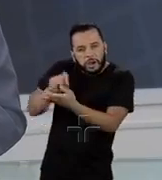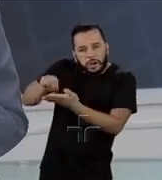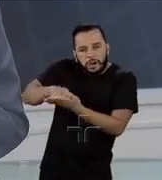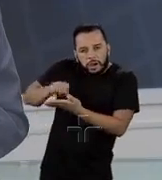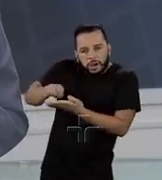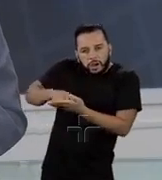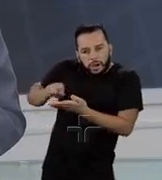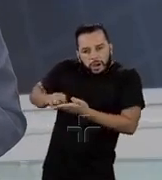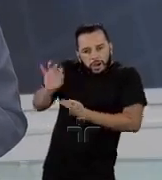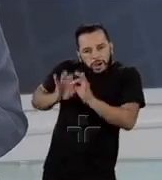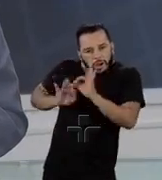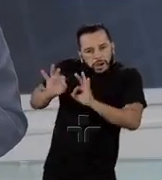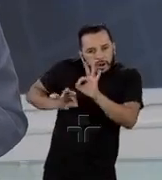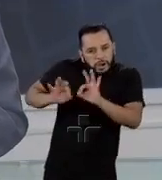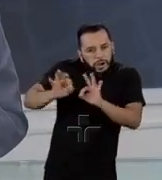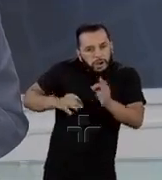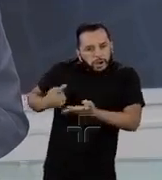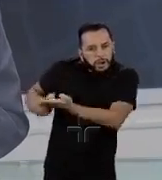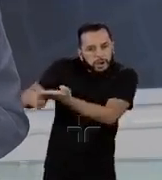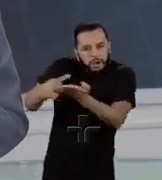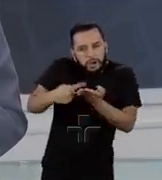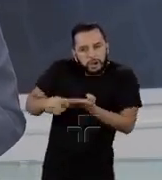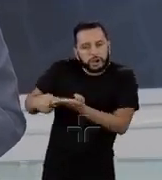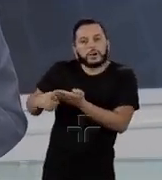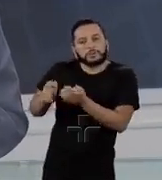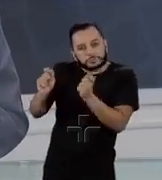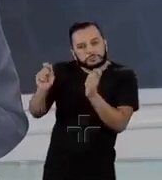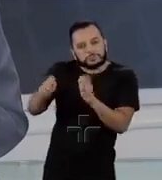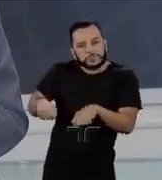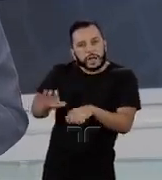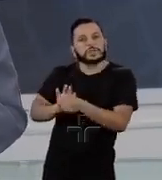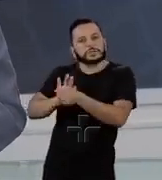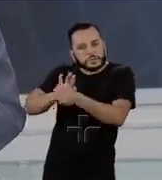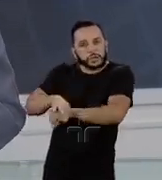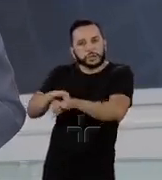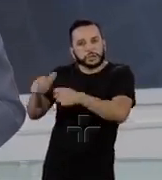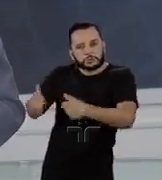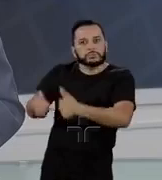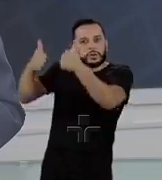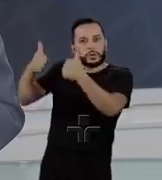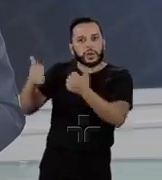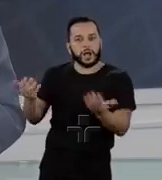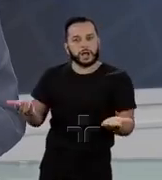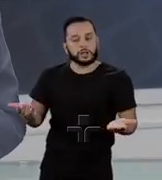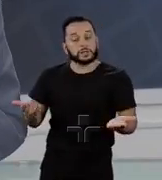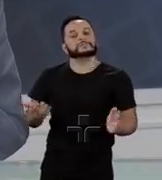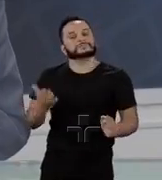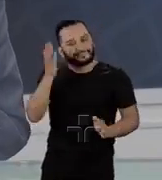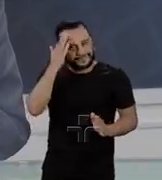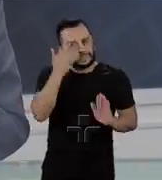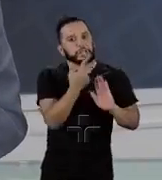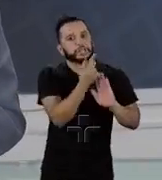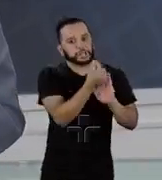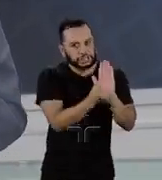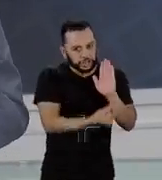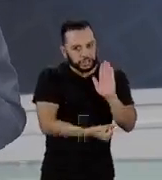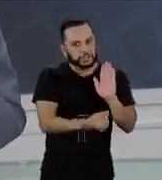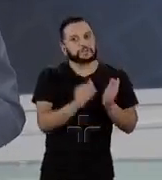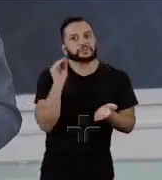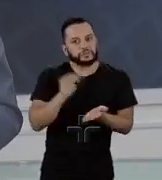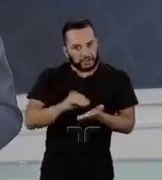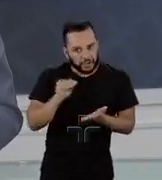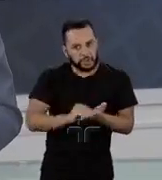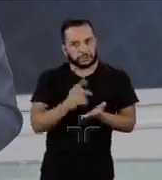disse, reorganizar toda a estrutura de segurança pública do Estado. Falta investimento, falta orçamento,